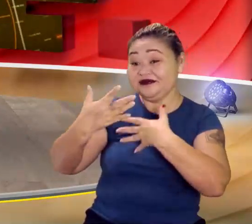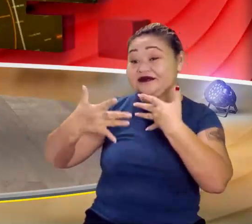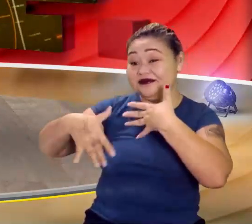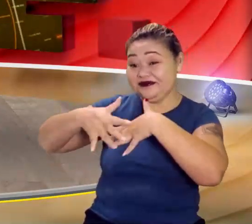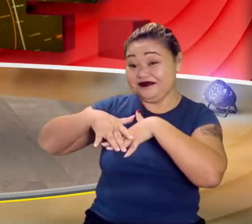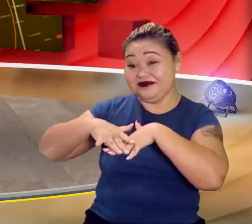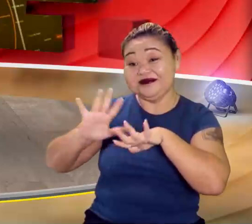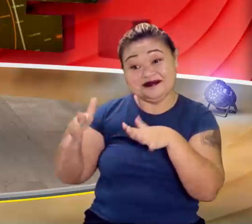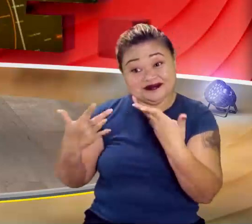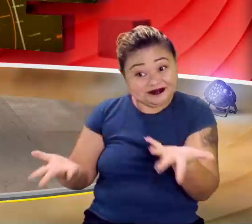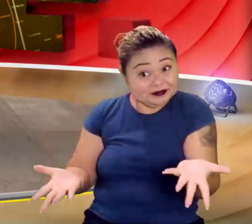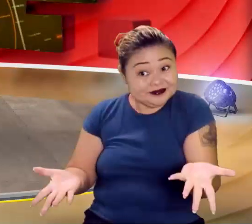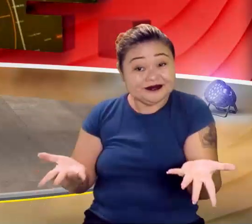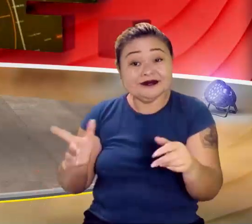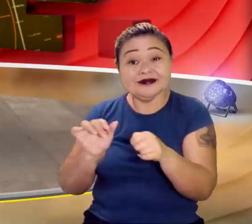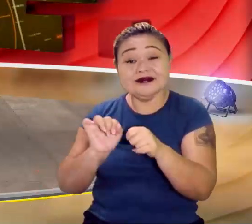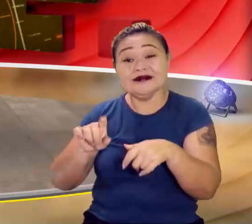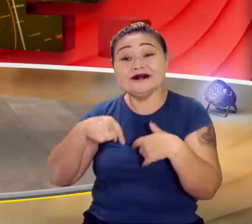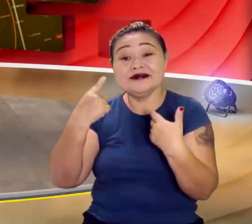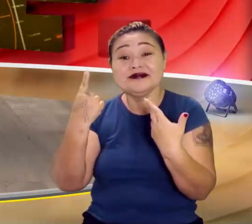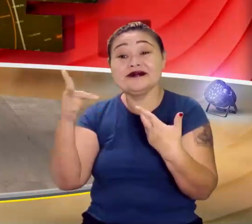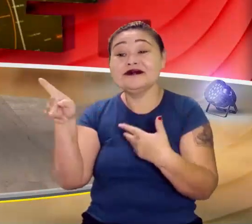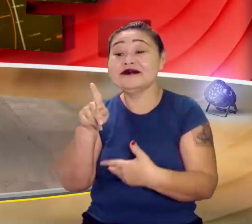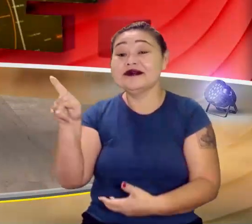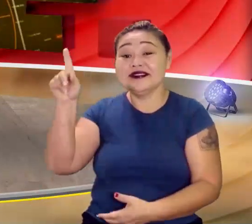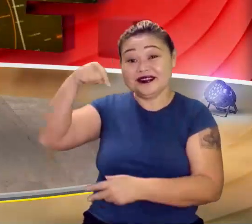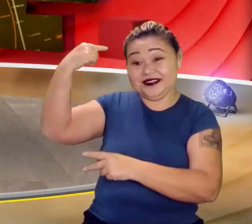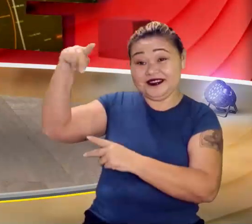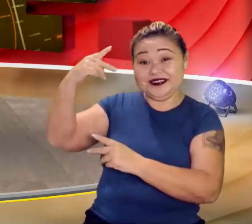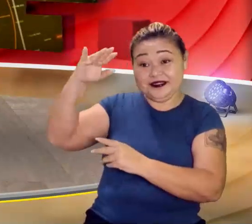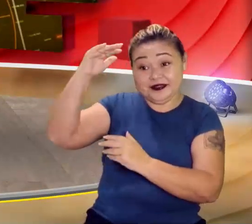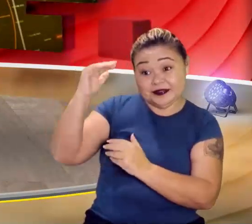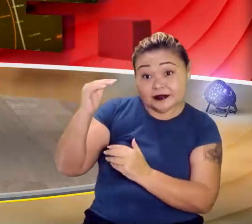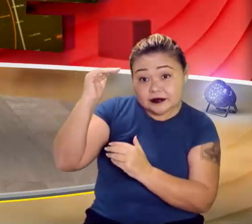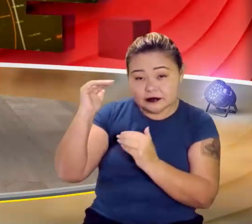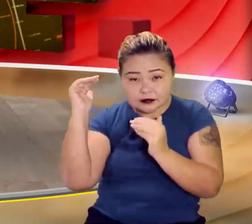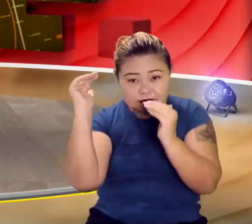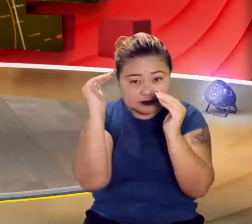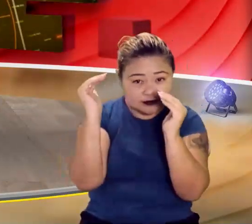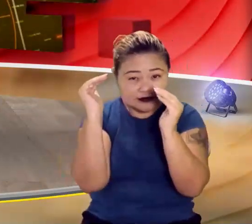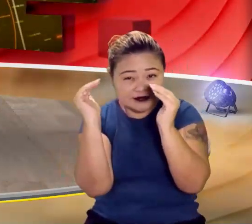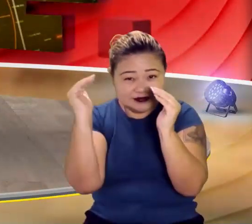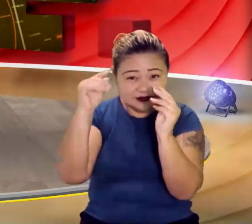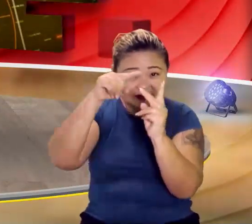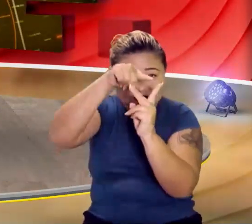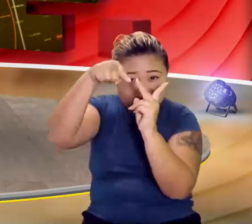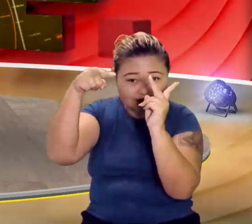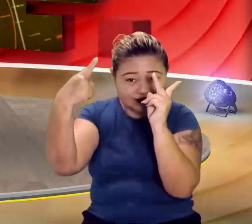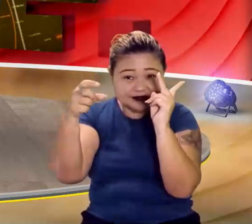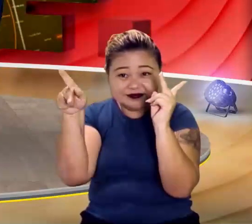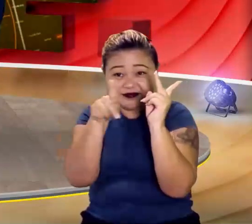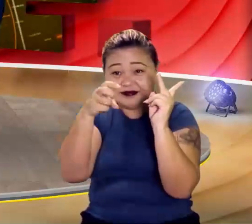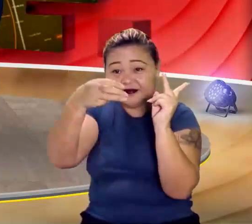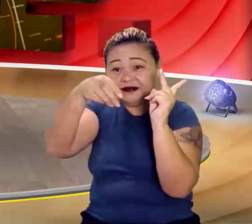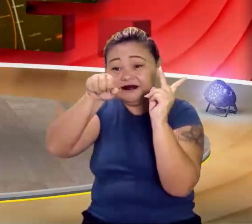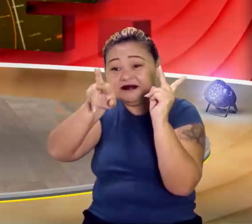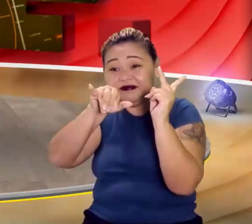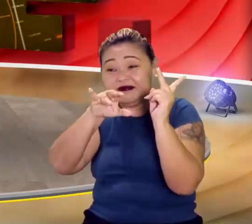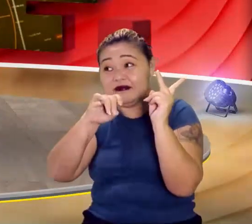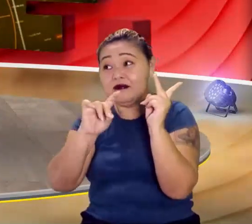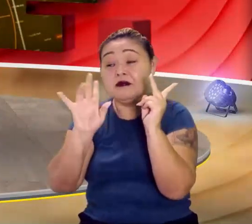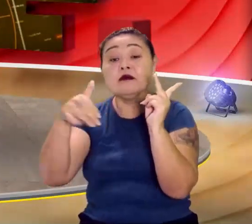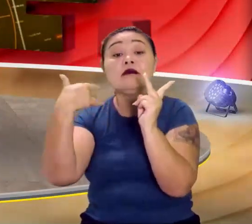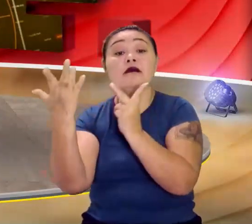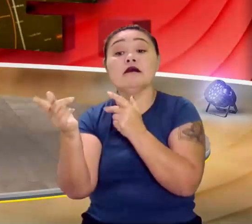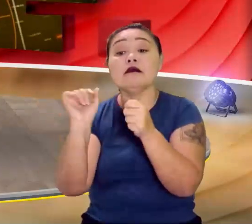matemática, né? Claro, A né? raiz quadrada do professor Maurício. Baixa um pouquinho aí que você encaixa direitinho. E claro que a gente